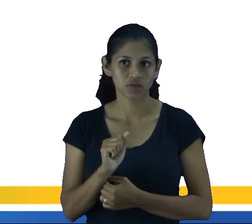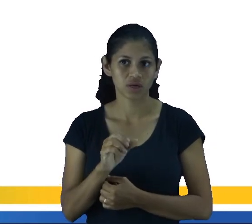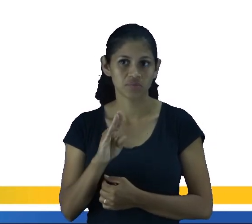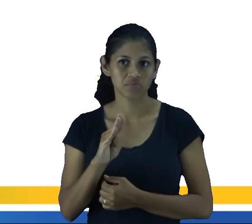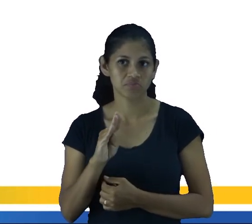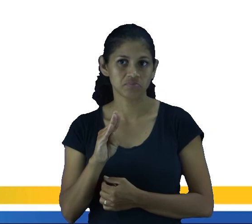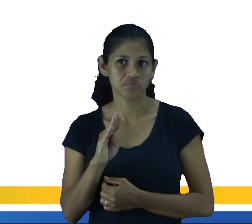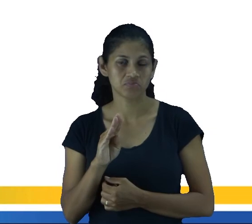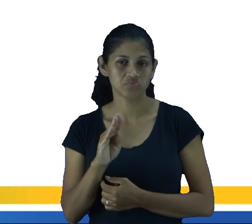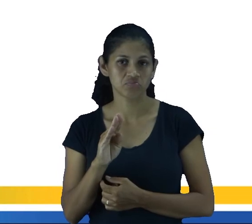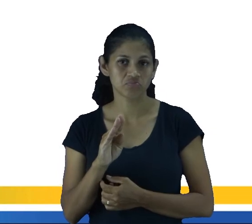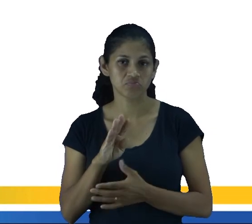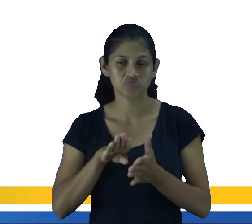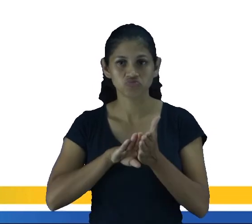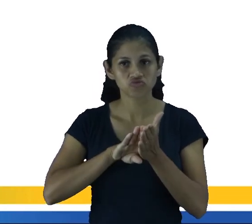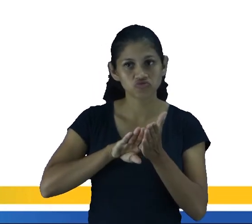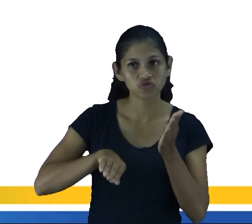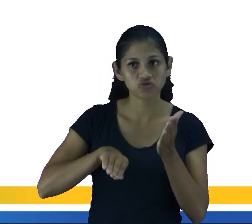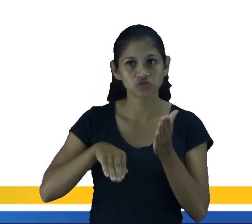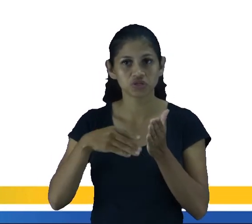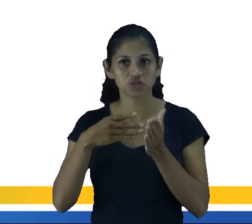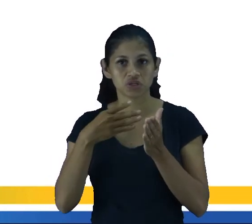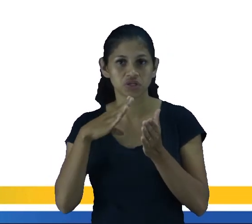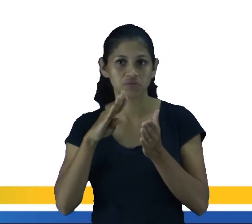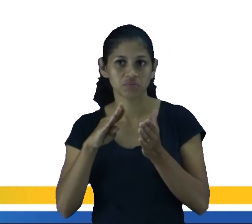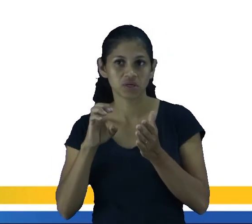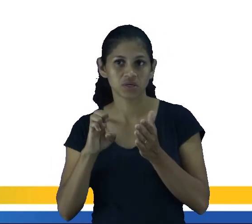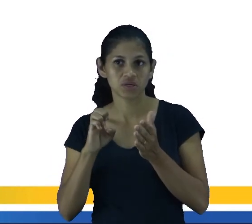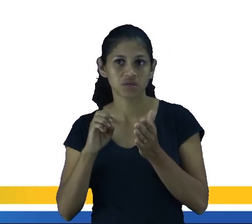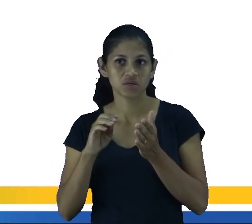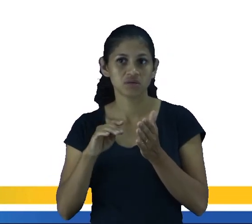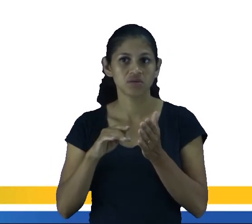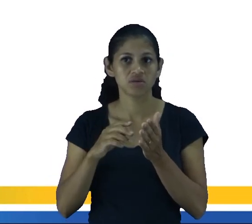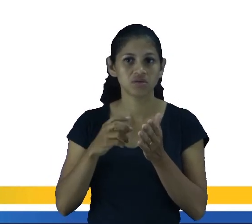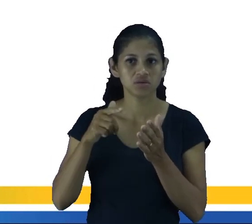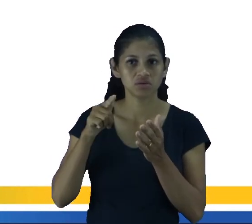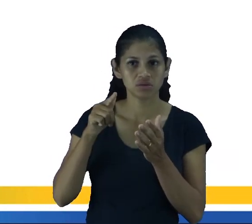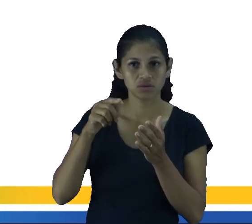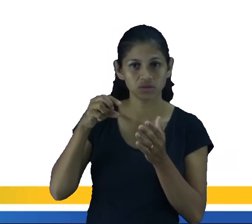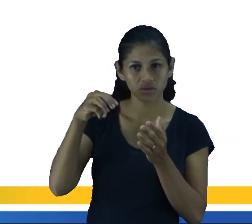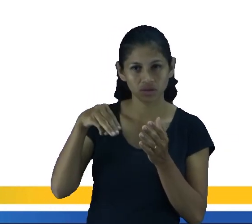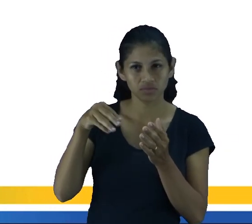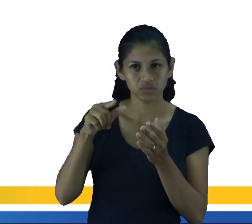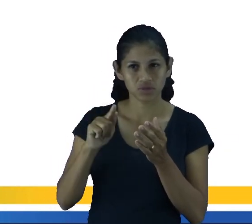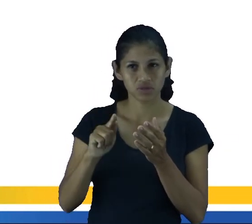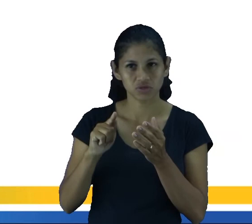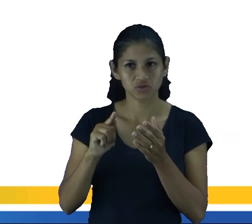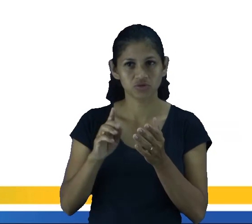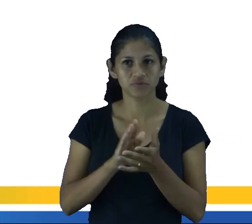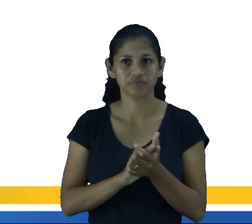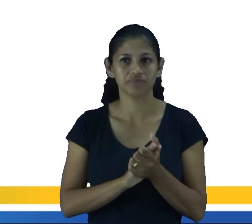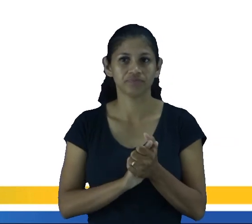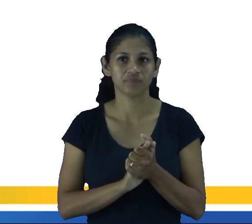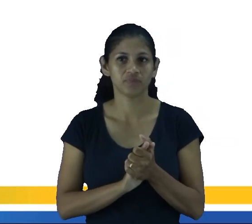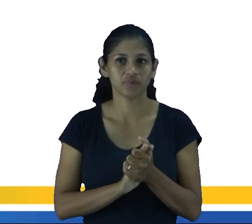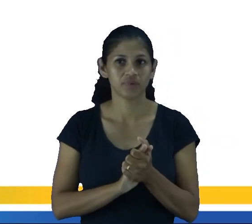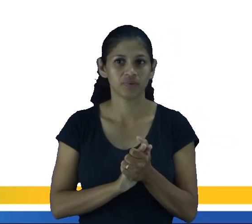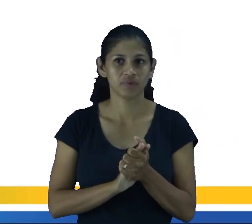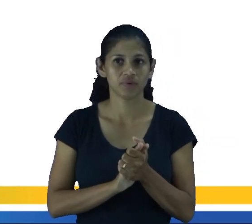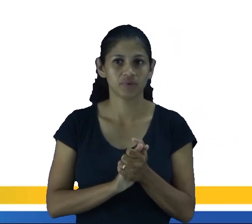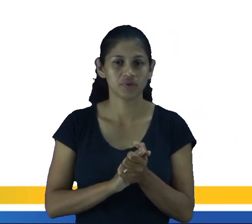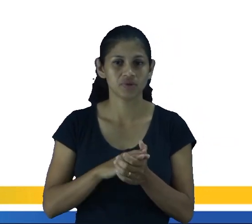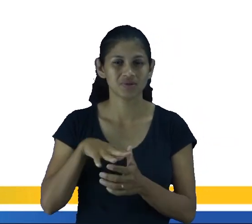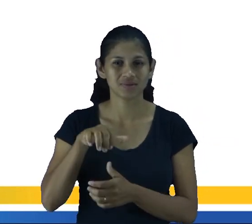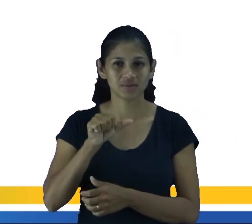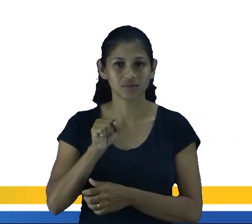magnésio, e todas as demais bases são fracas. Em relação aos sais, né, todos aqueles que forem solúveis vão ser fortes, e todos aqueles